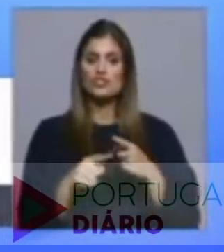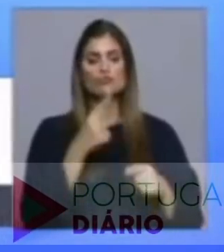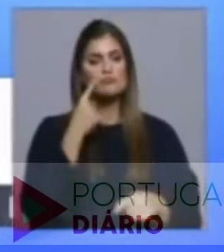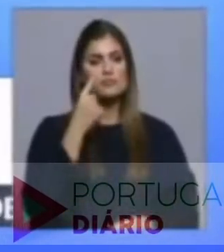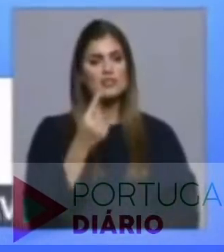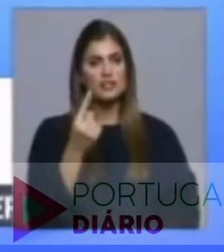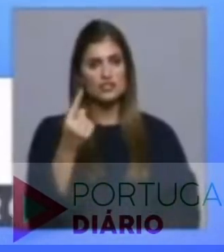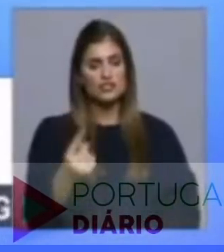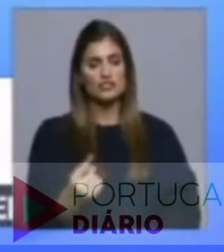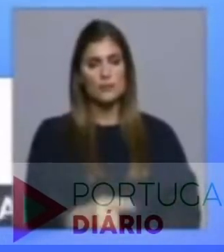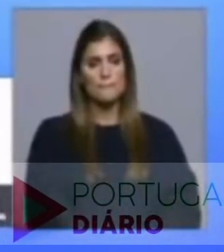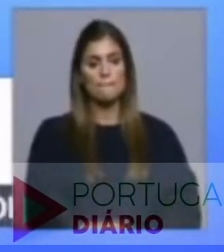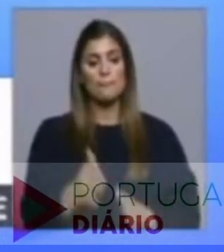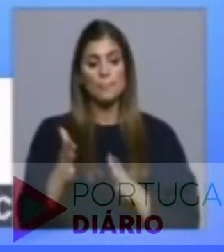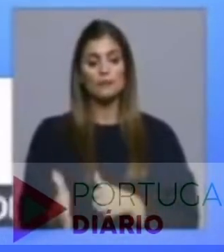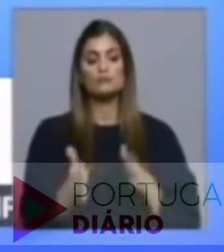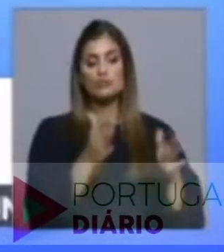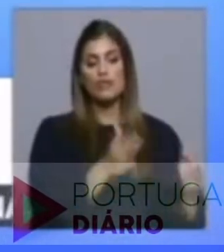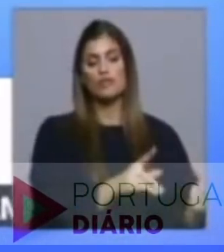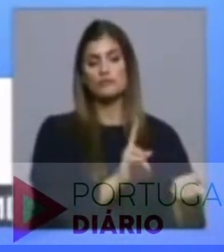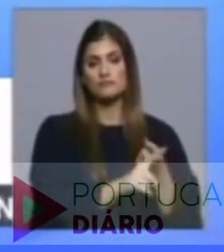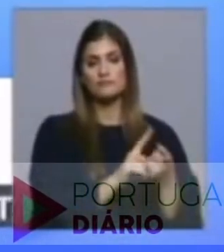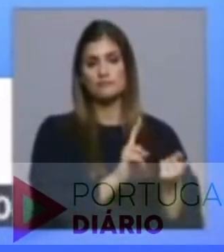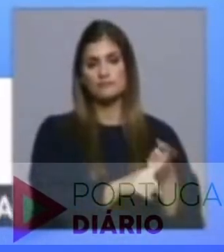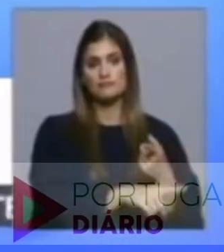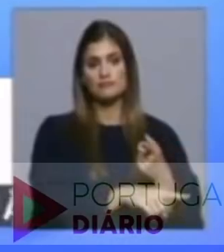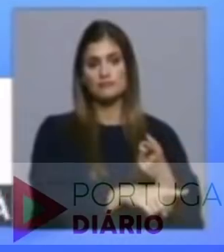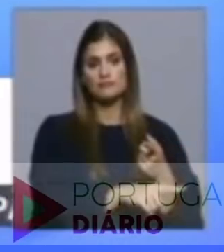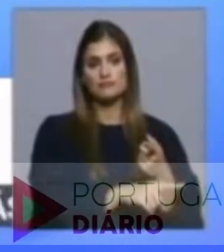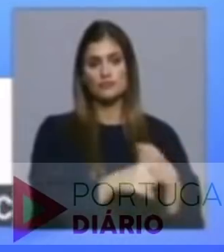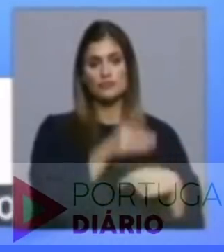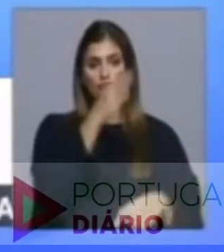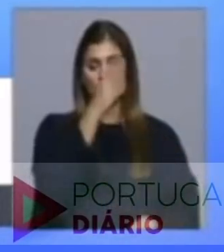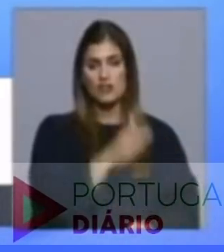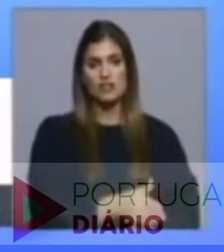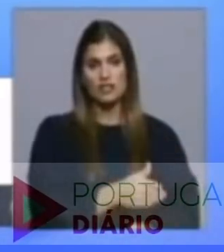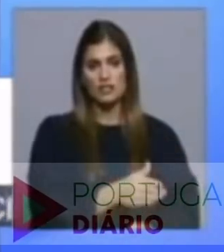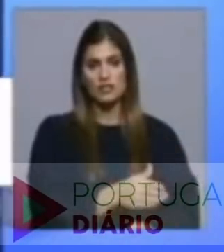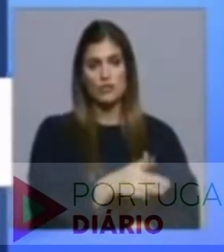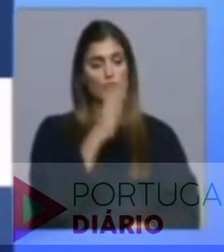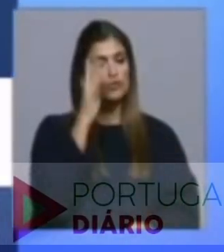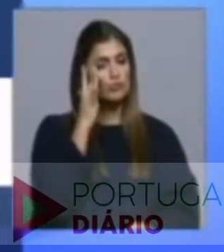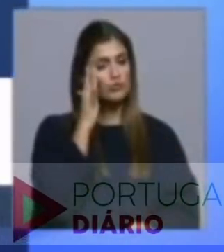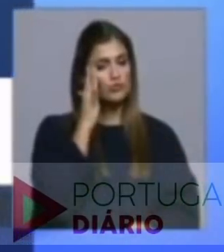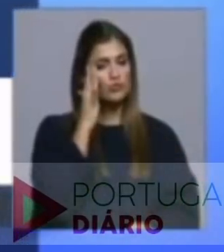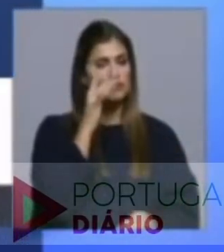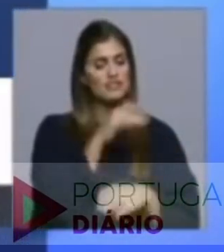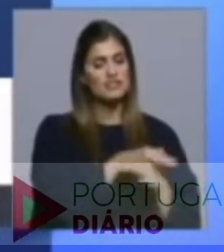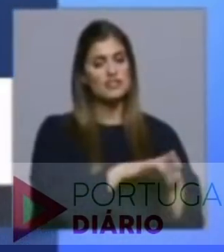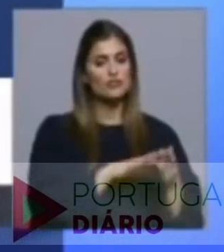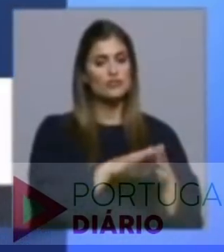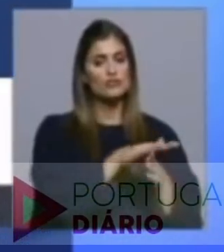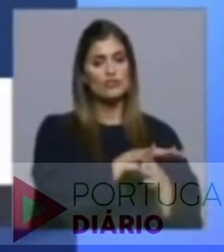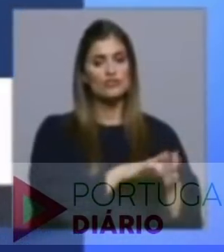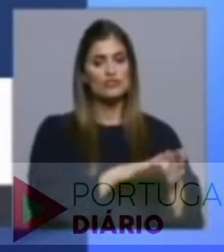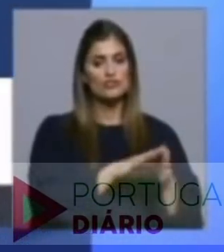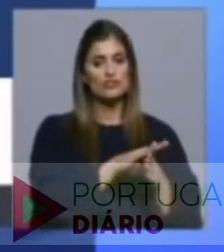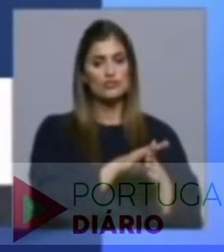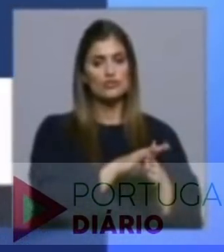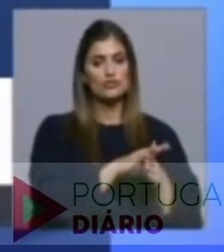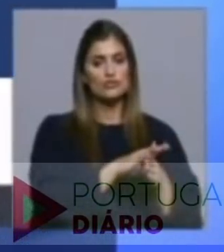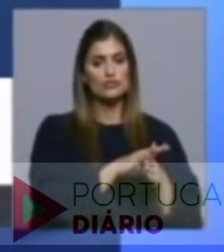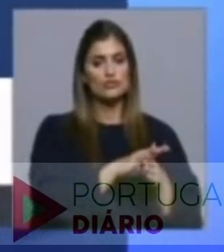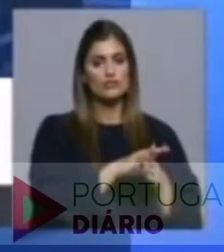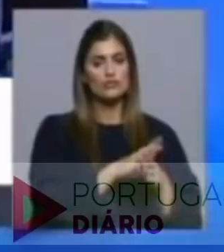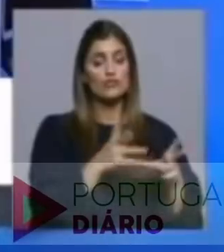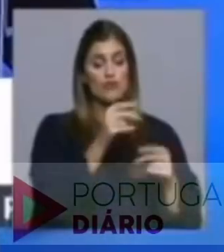especialistas. Por um lado, e no eixo vertical, o número de casos por